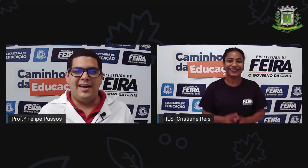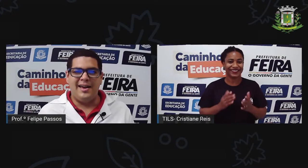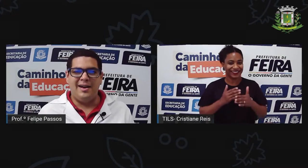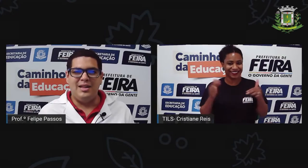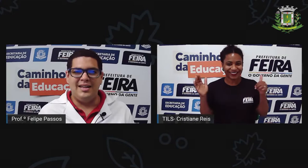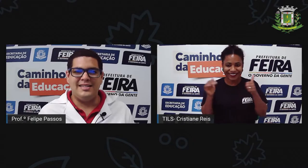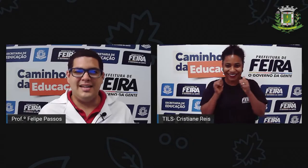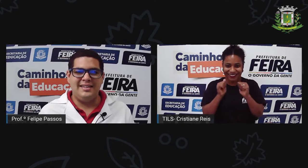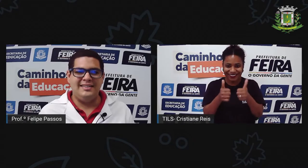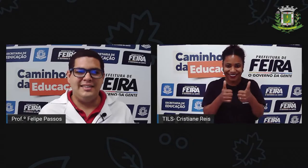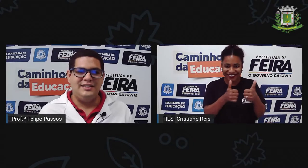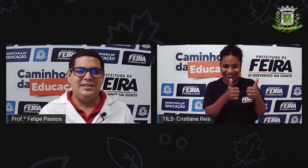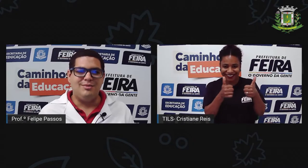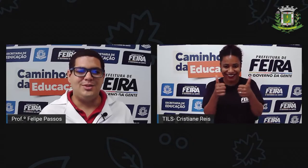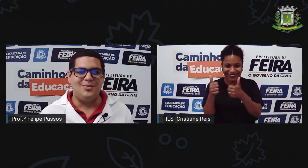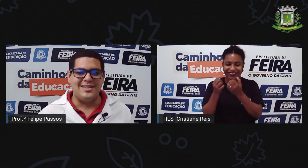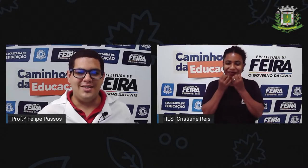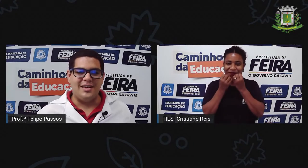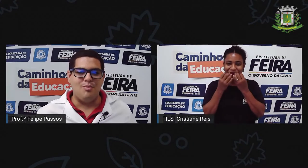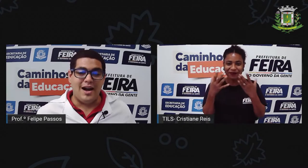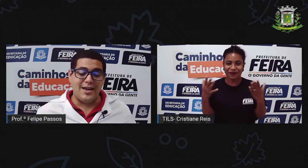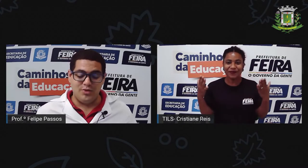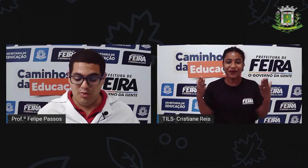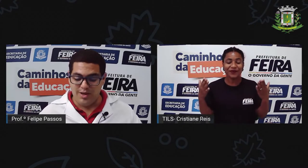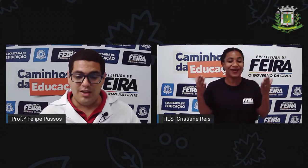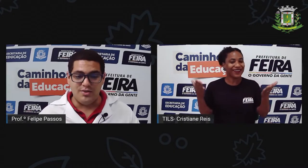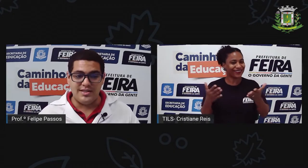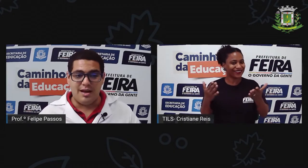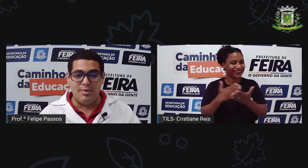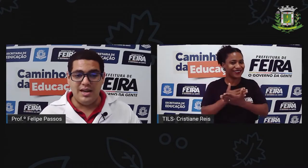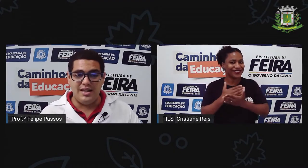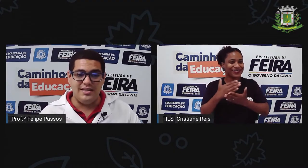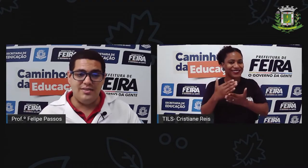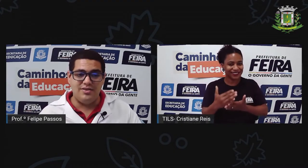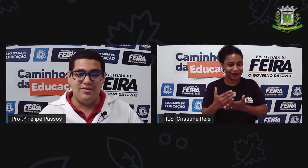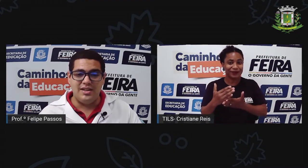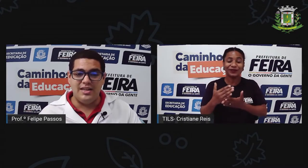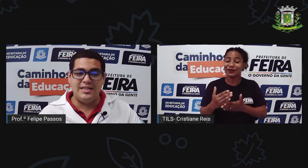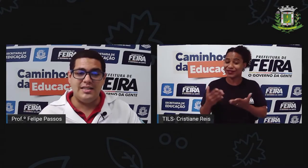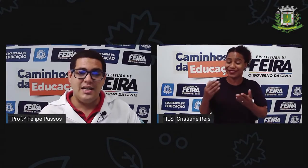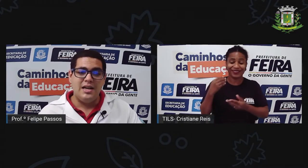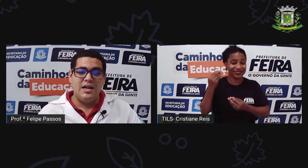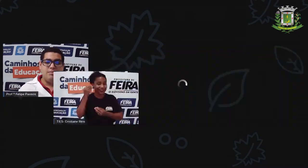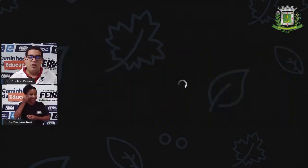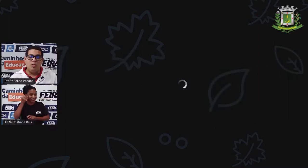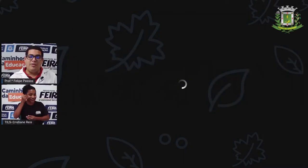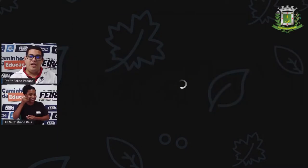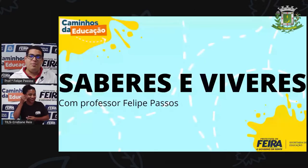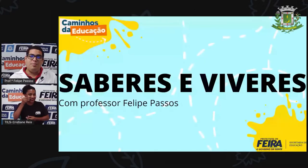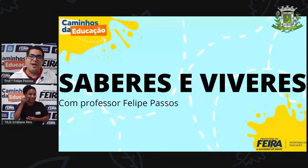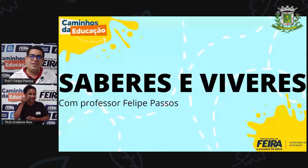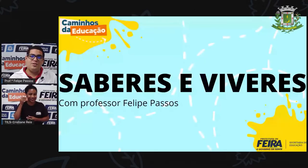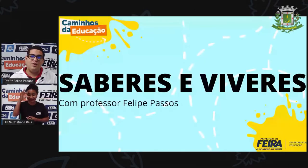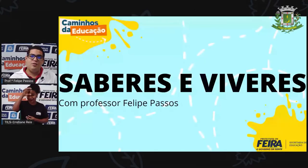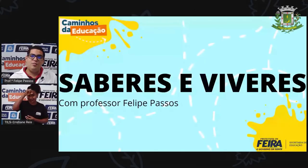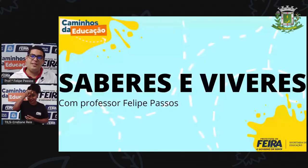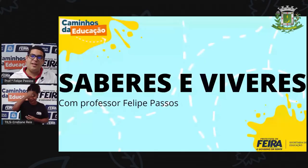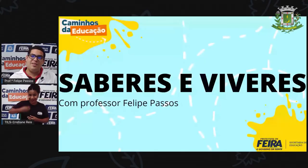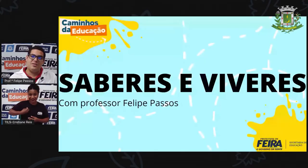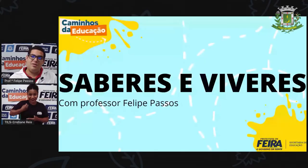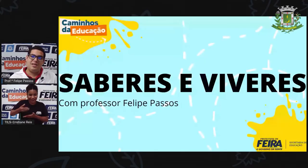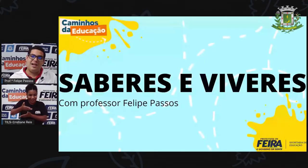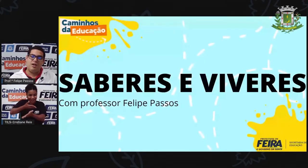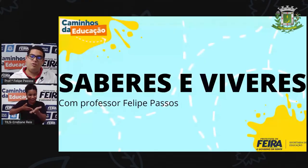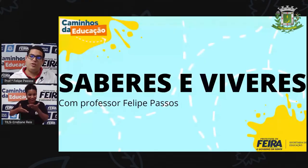Fala galera, beleza? Estamos começando aqui mais um momento Saberes e Viveres. Meu nome é Felipe Passos e eu vou